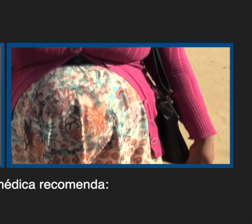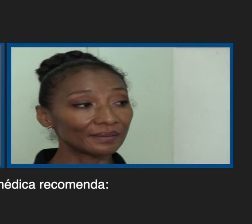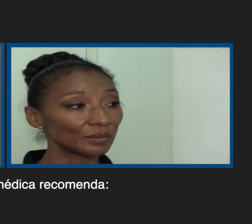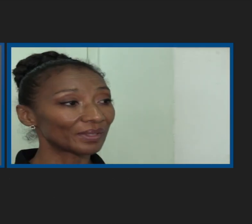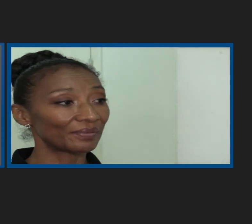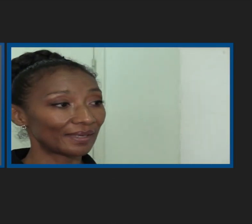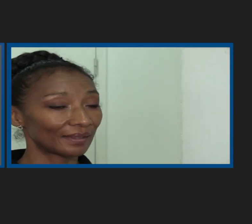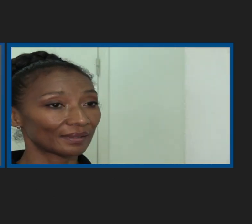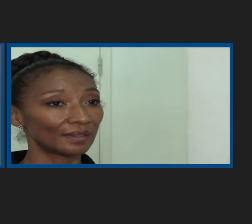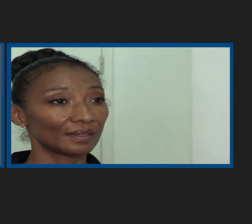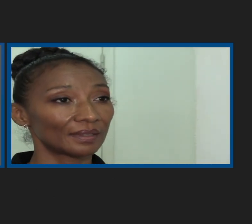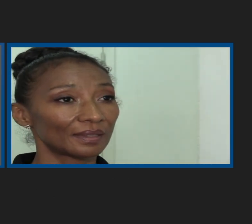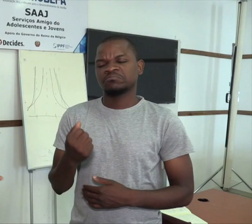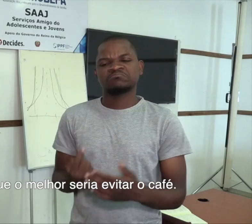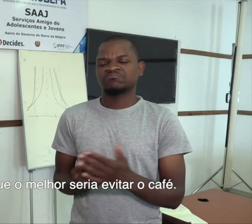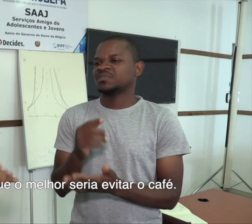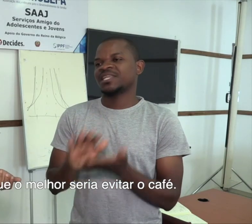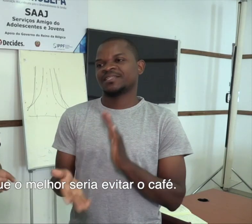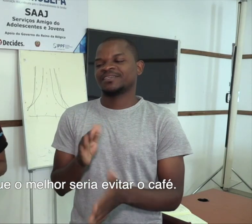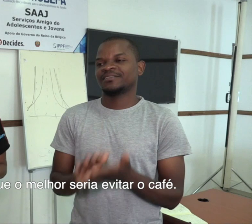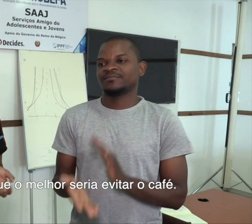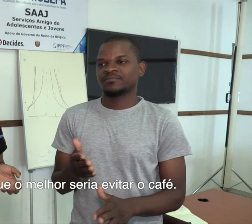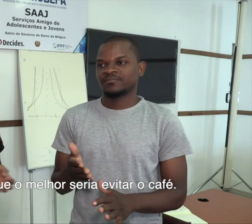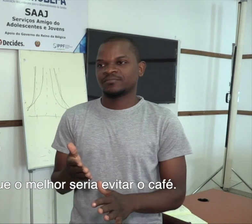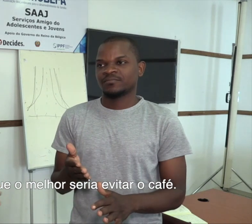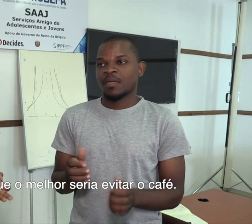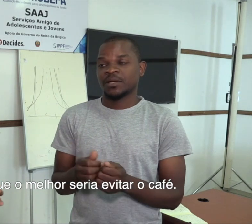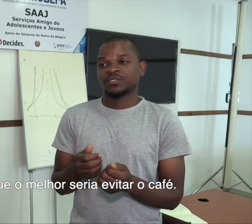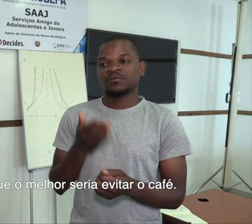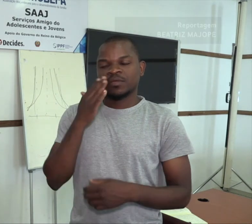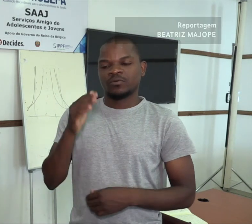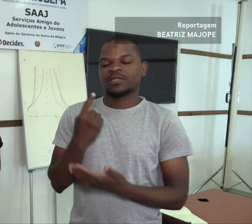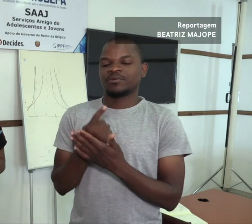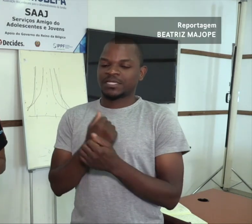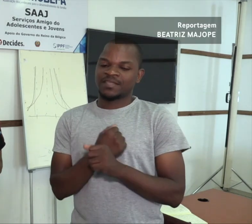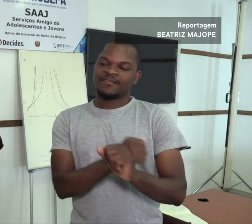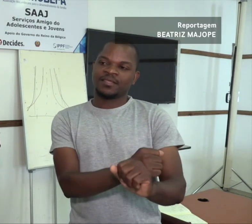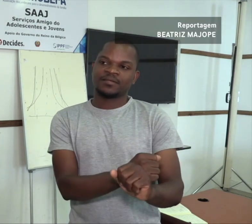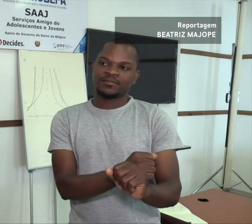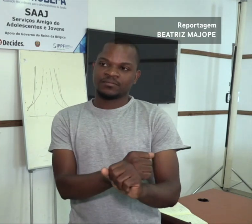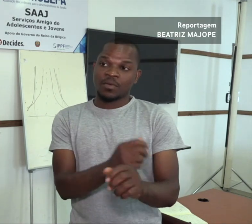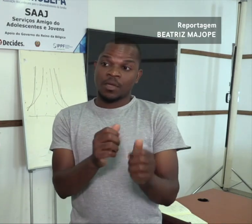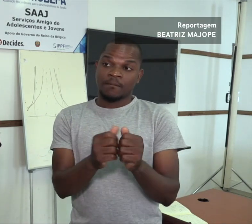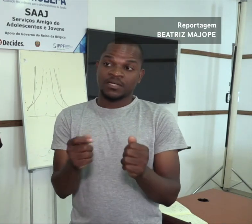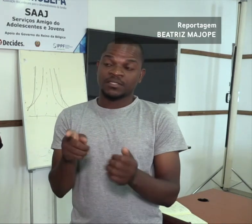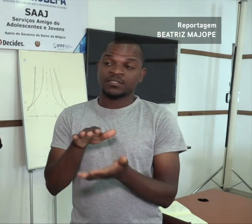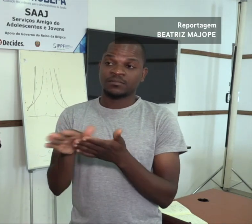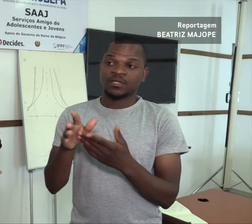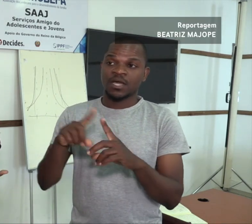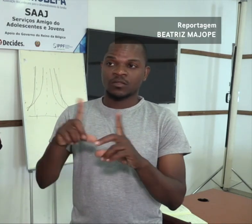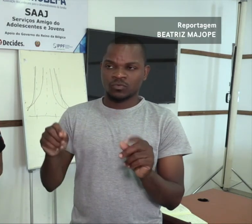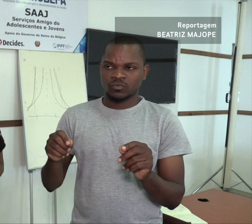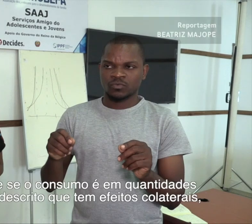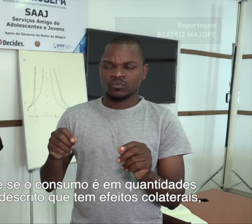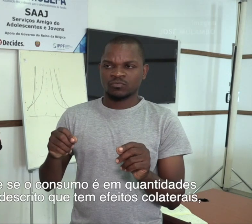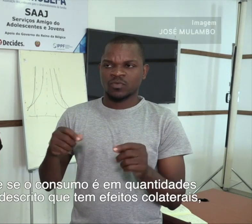médica recomenda. Obviamente que o melhor seria evitar o café, mas neste caso que me está a descrever, sim,